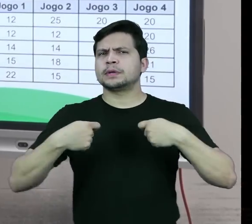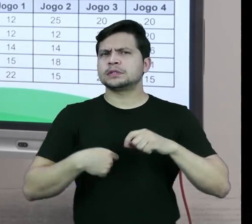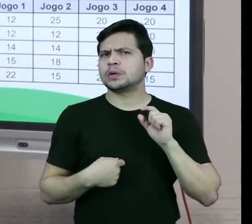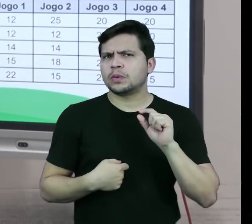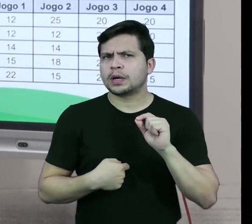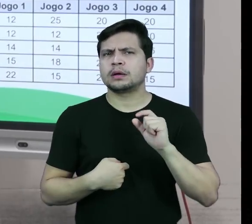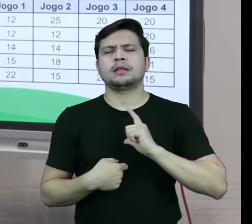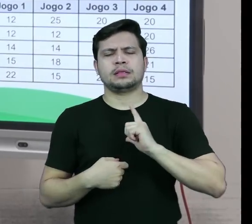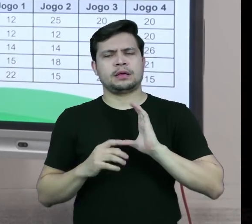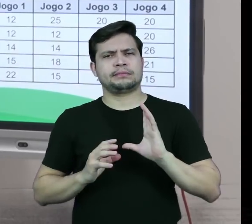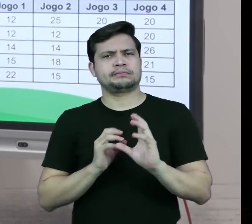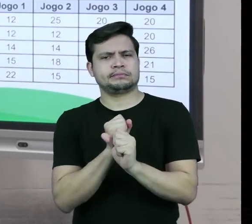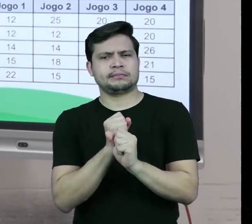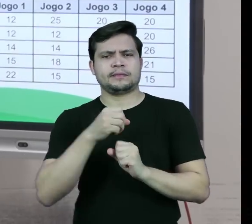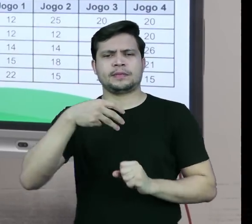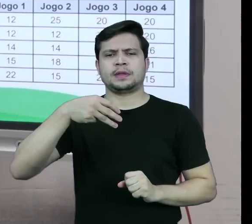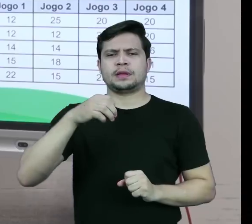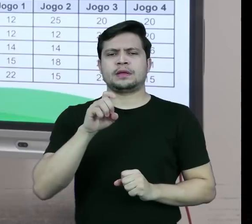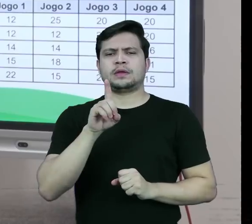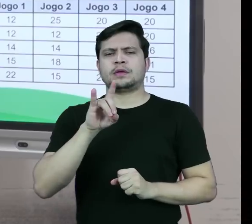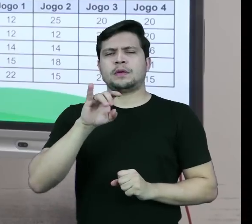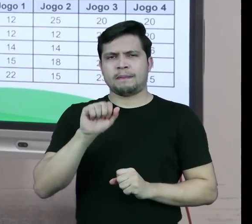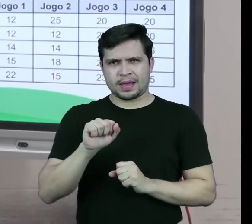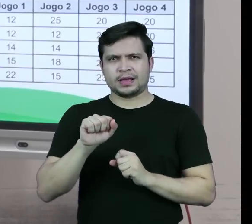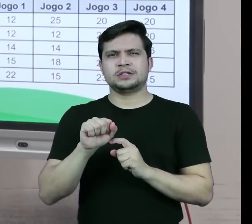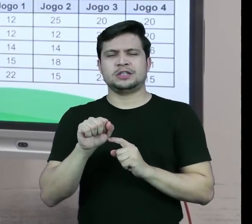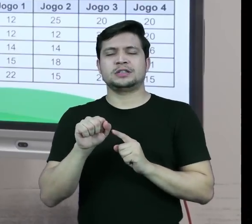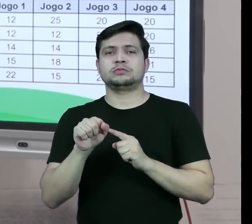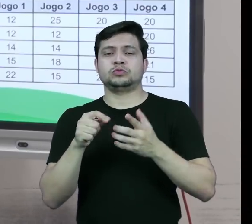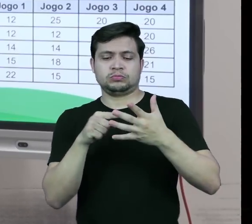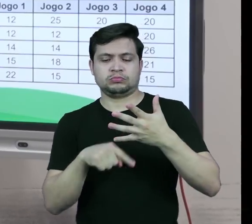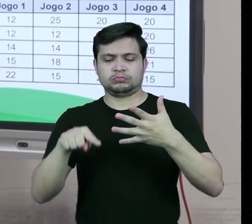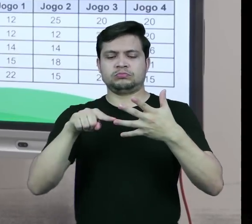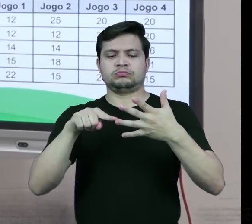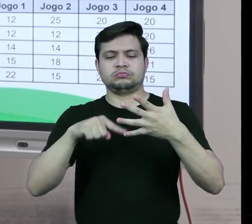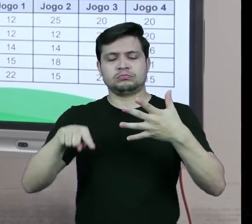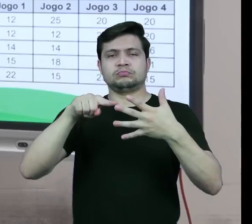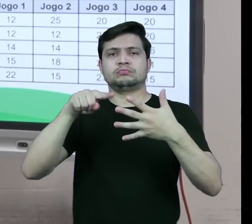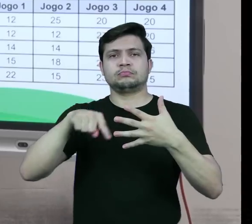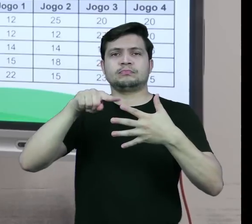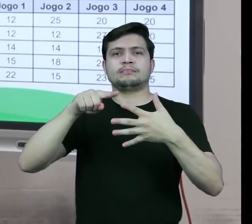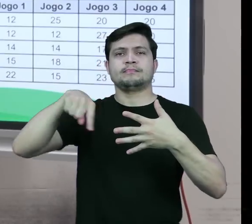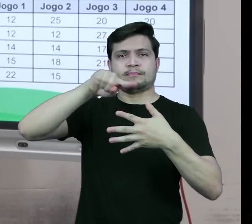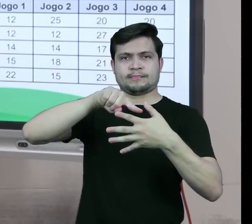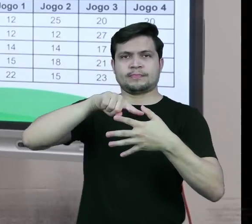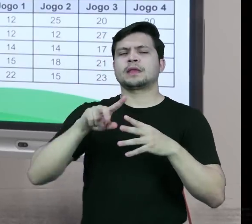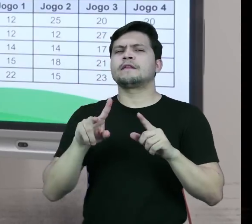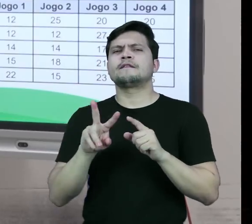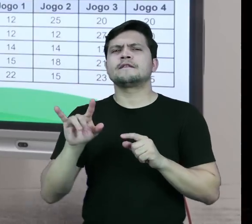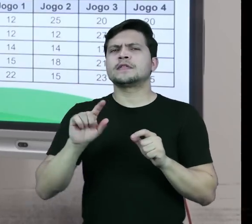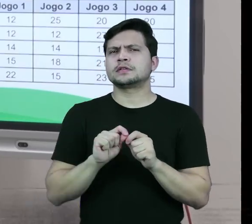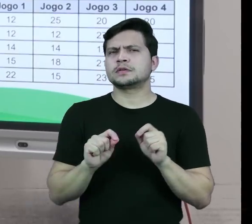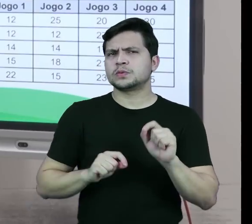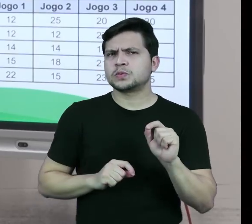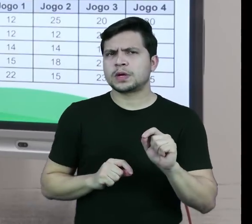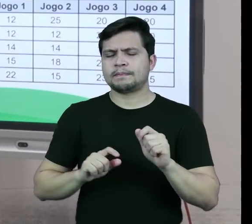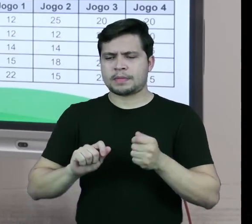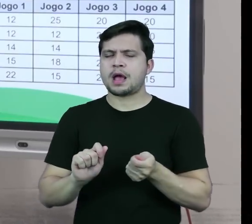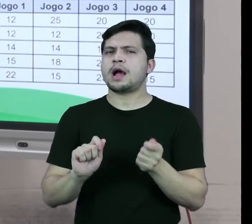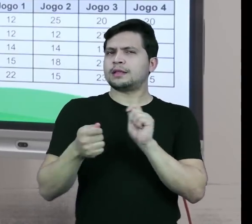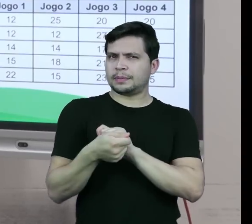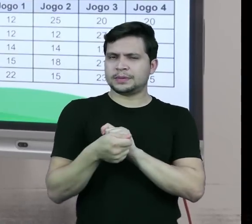melhor jogador da temporada. O jogador que precisa fazer a menor quantidade de pontos no quinto jogo para igualar a média de